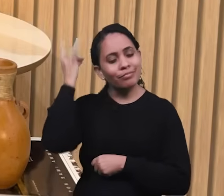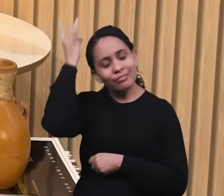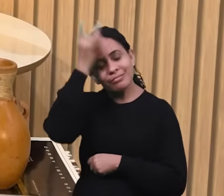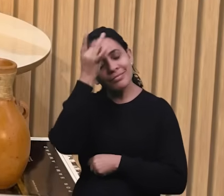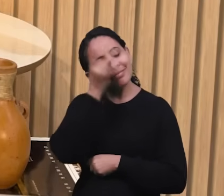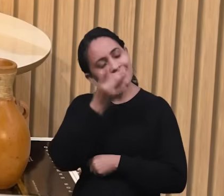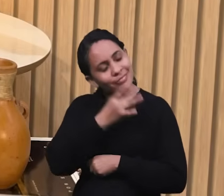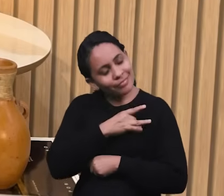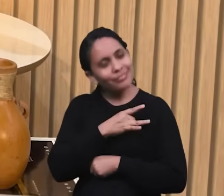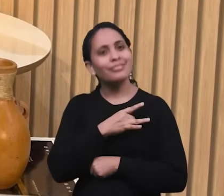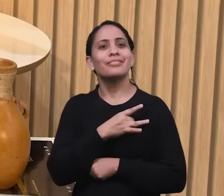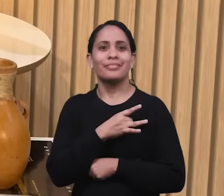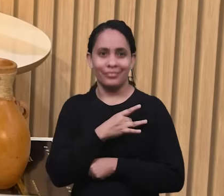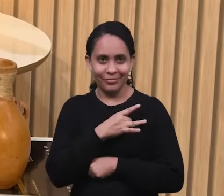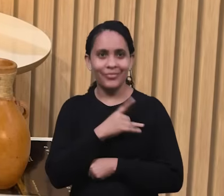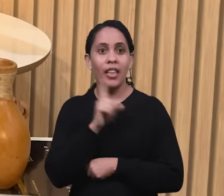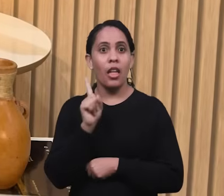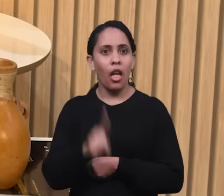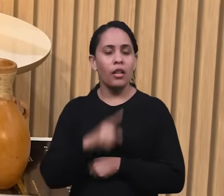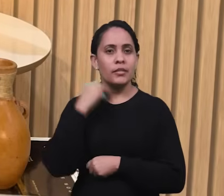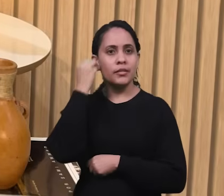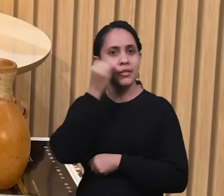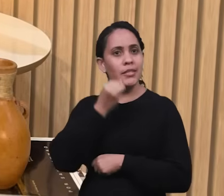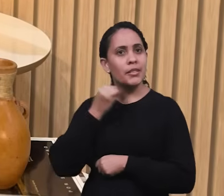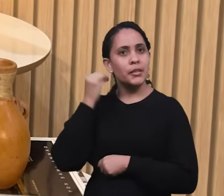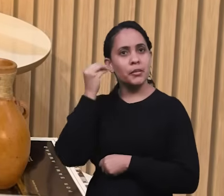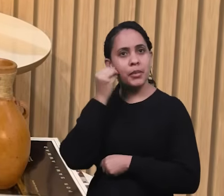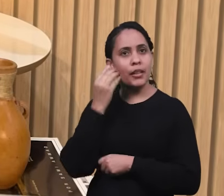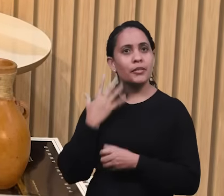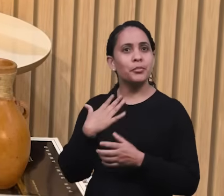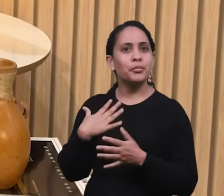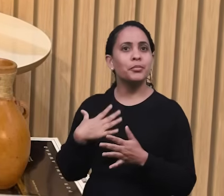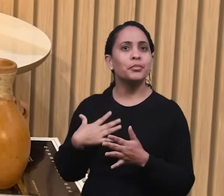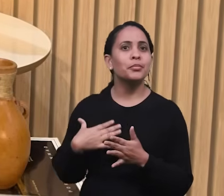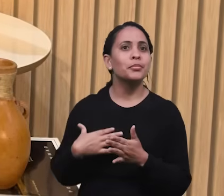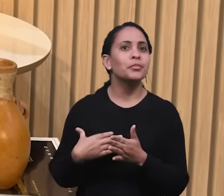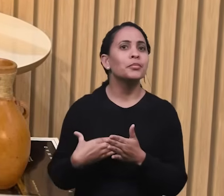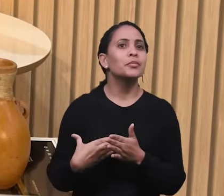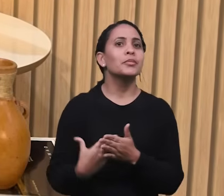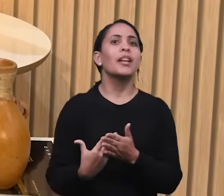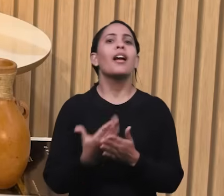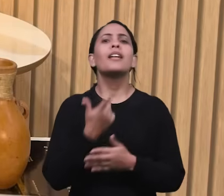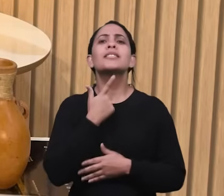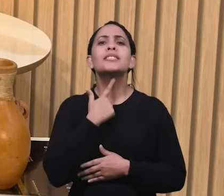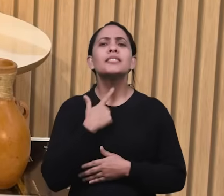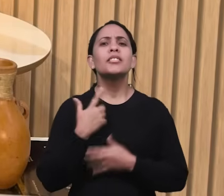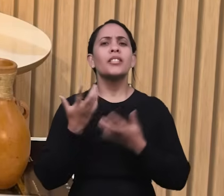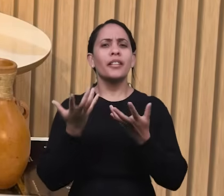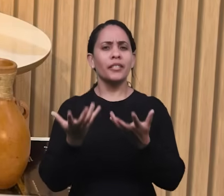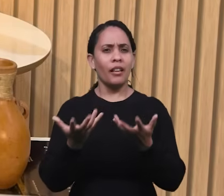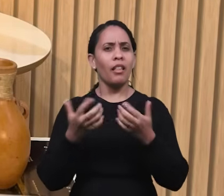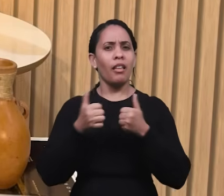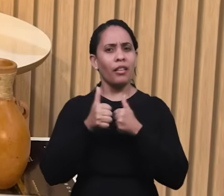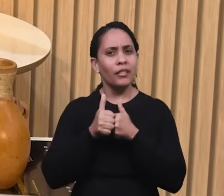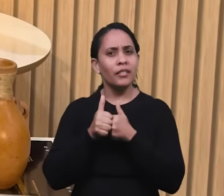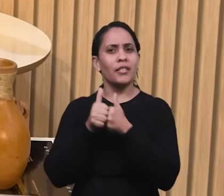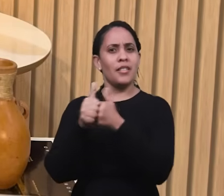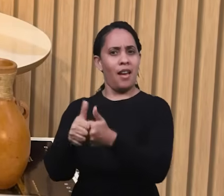Santo. E essa experiência nos levou a queremos ser guiados pelo Espírito